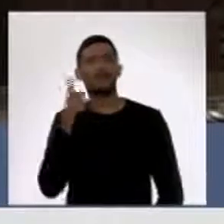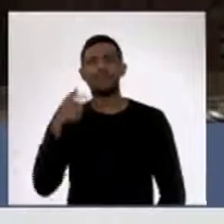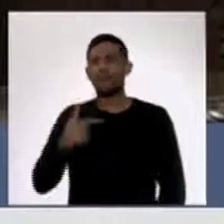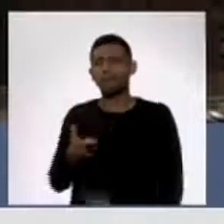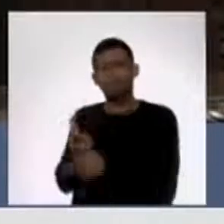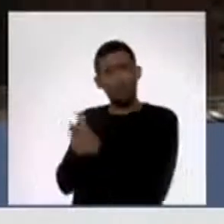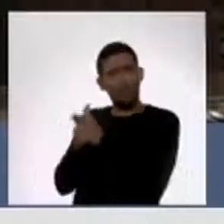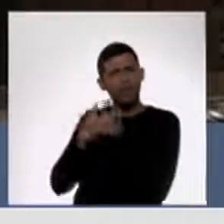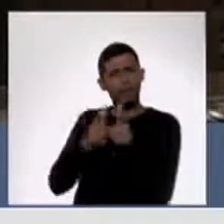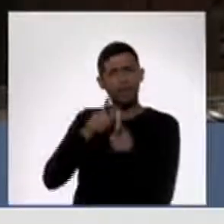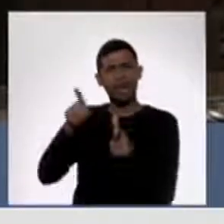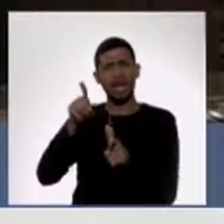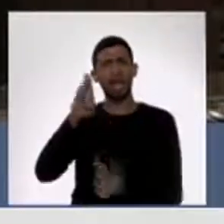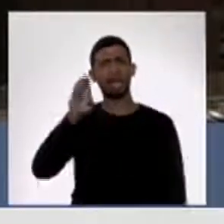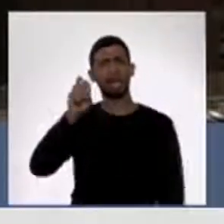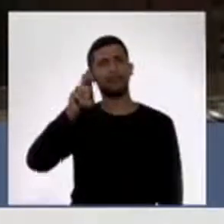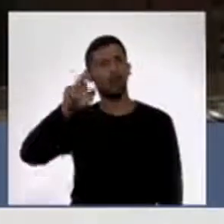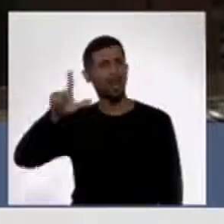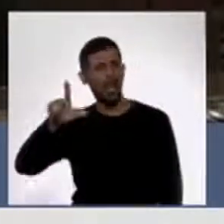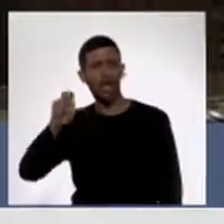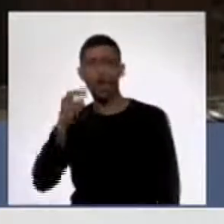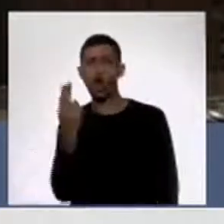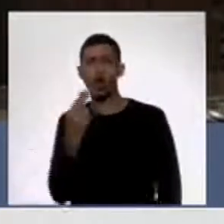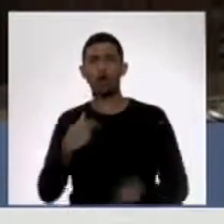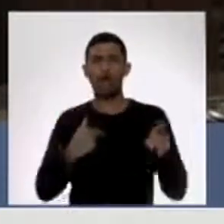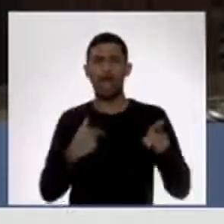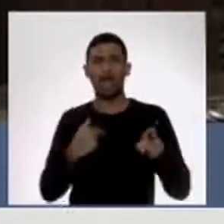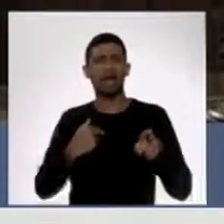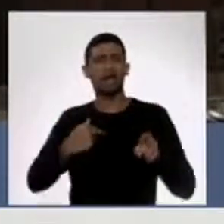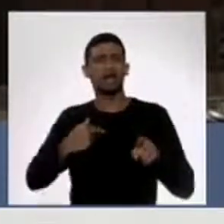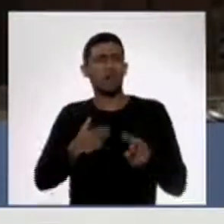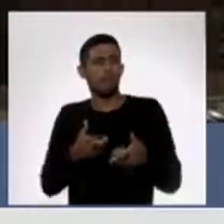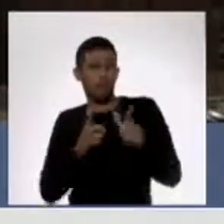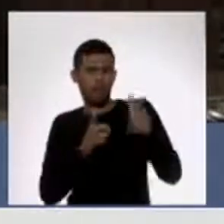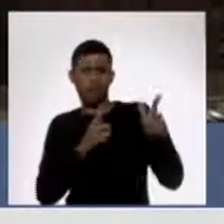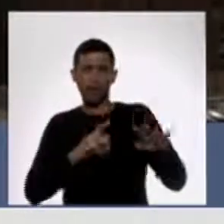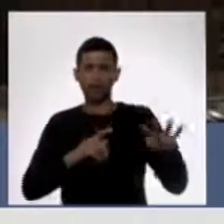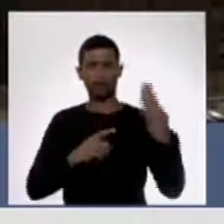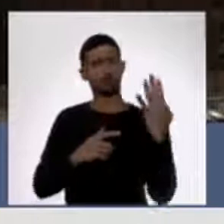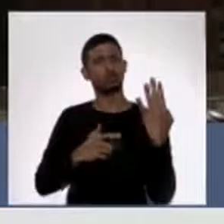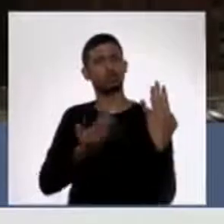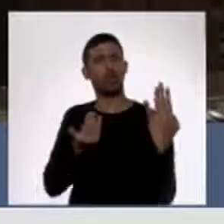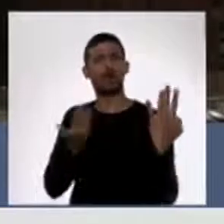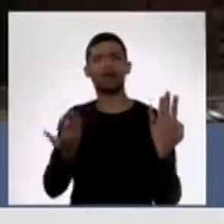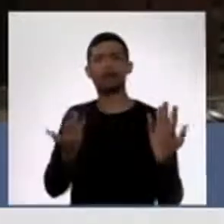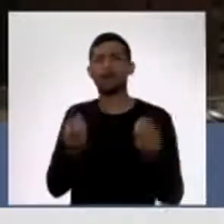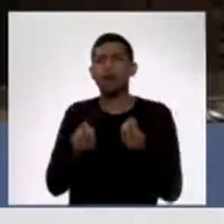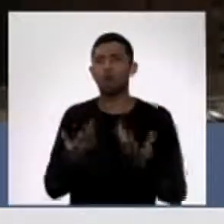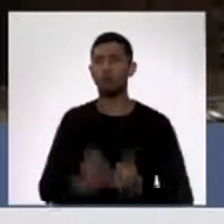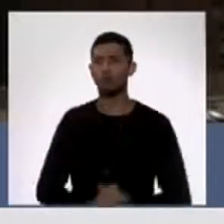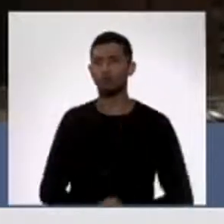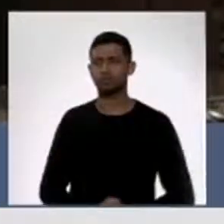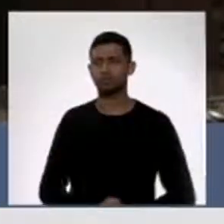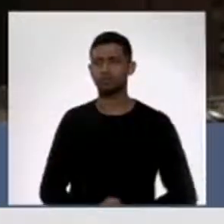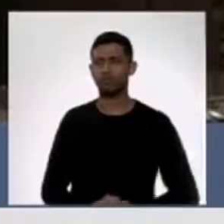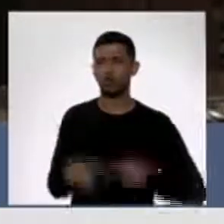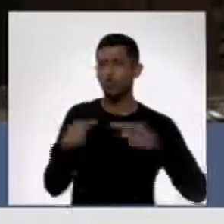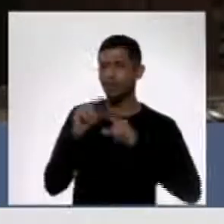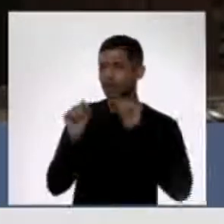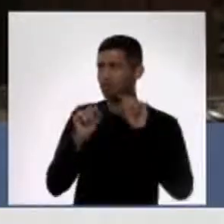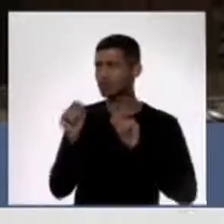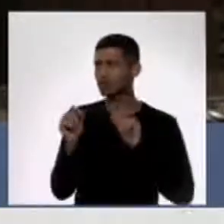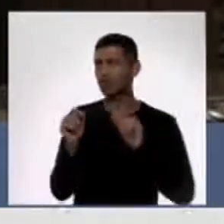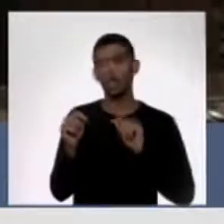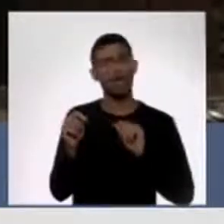e o massacre de Eldorado dos Carajás têm em comum? Os dois evidenciam